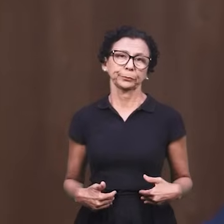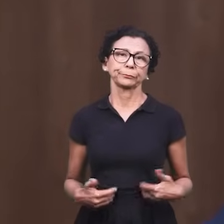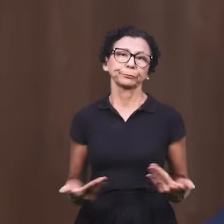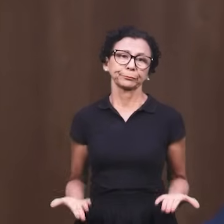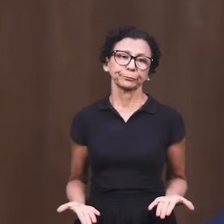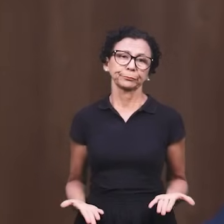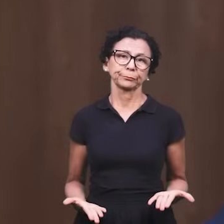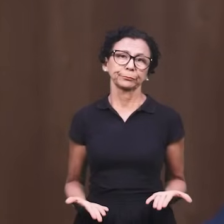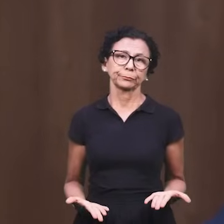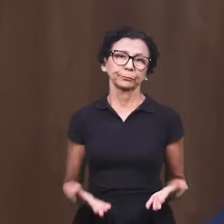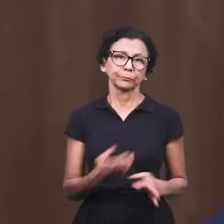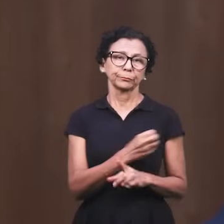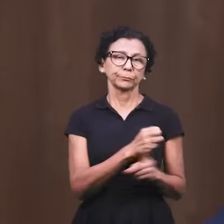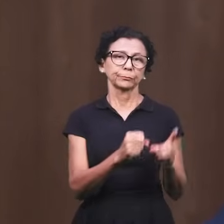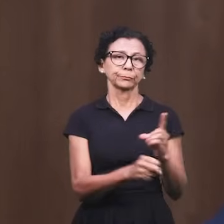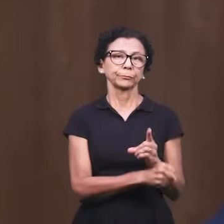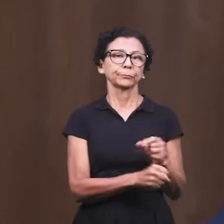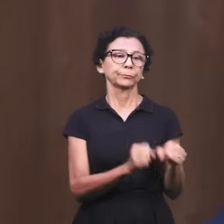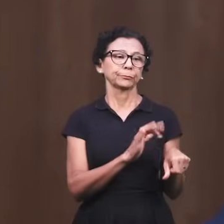Isso é bíblico.